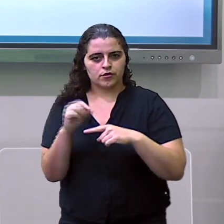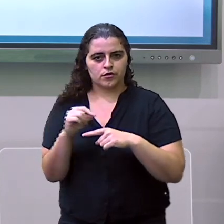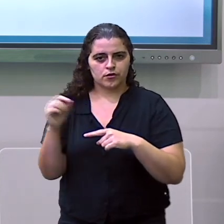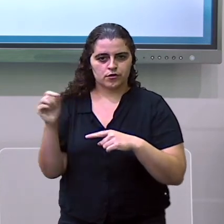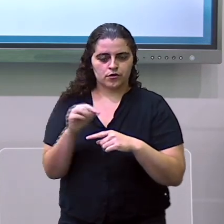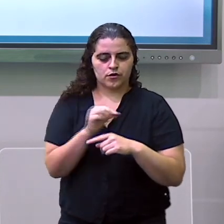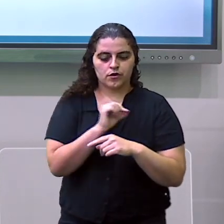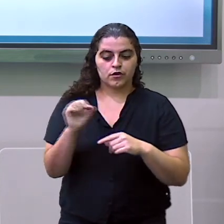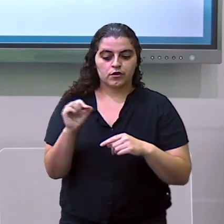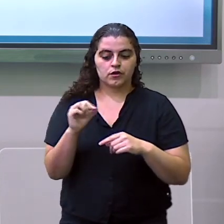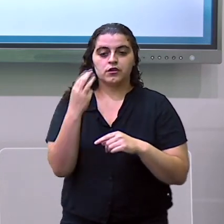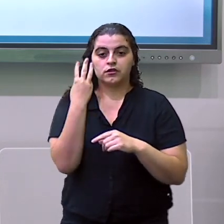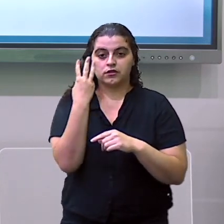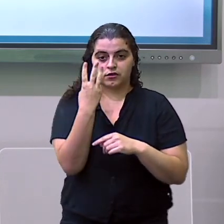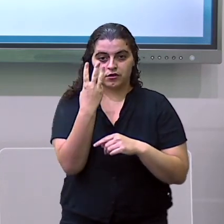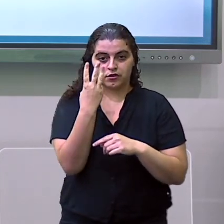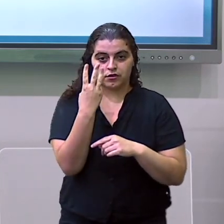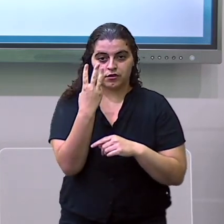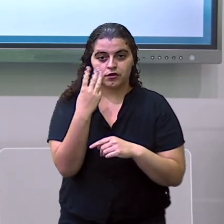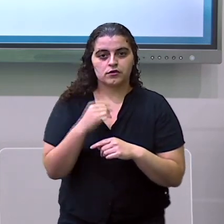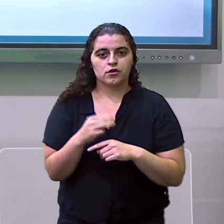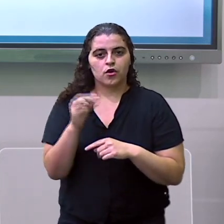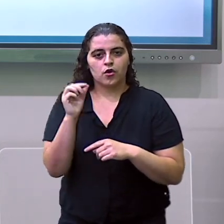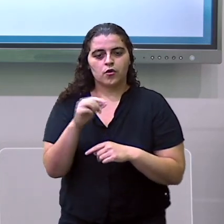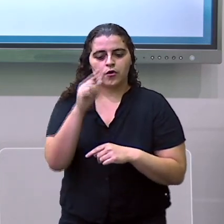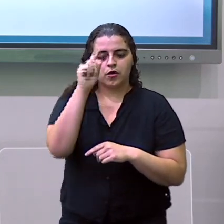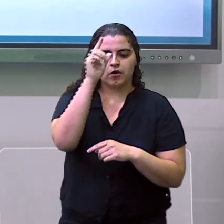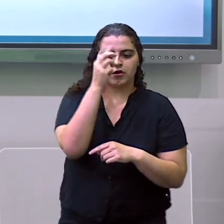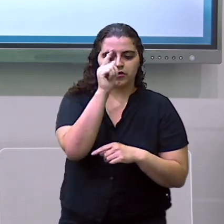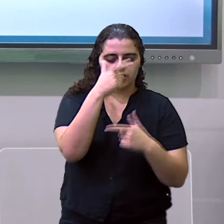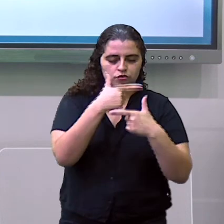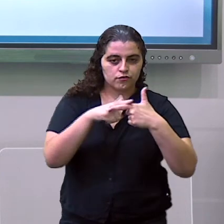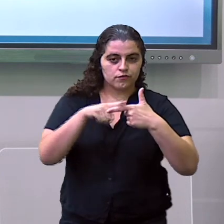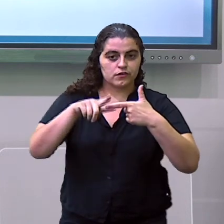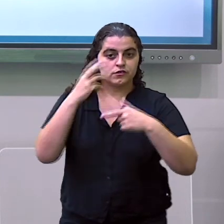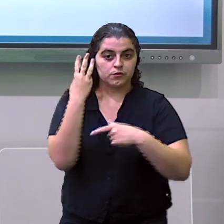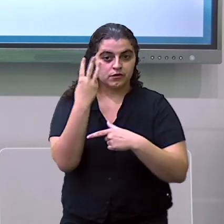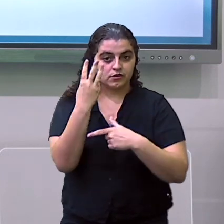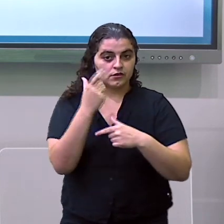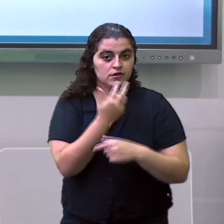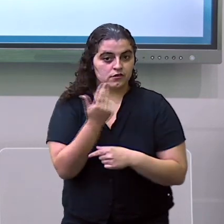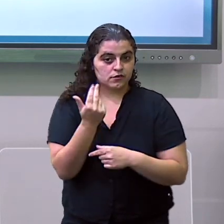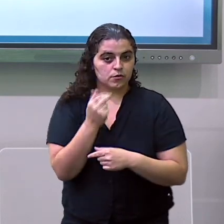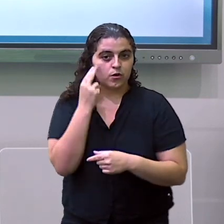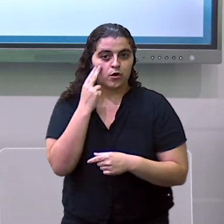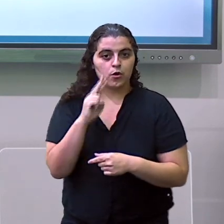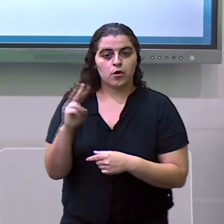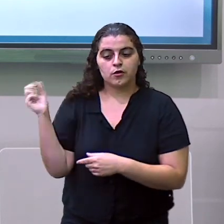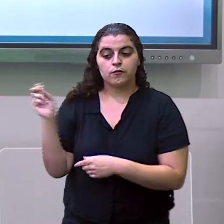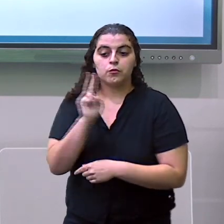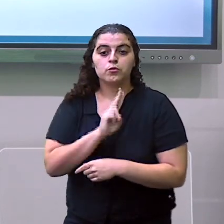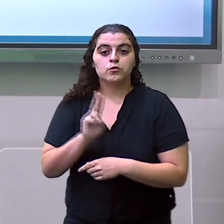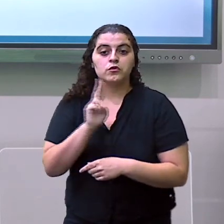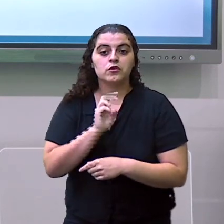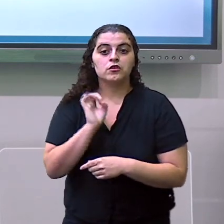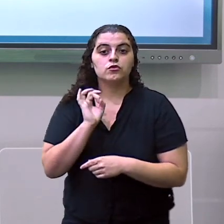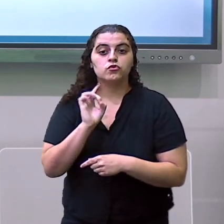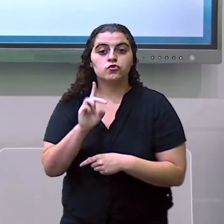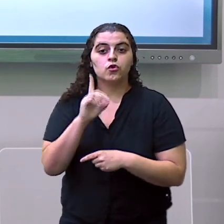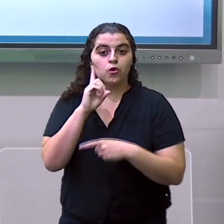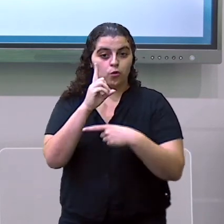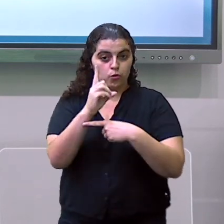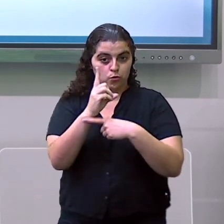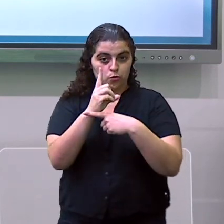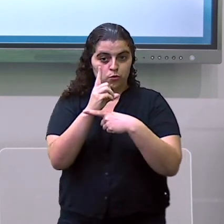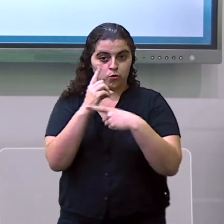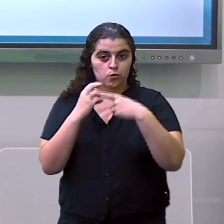em 3 partes e nós temos que utilizar somente uma parte desta figura. Então, nós fizemos